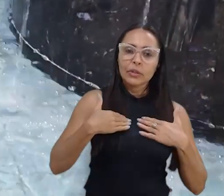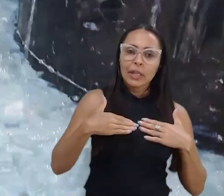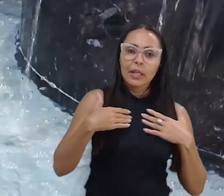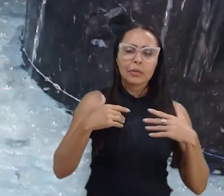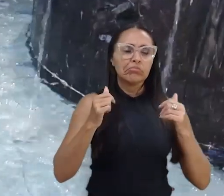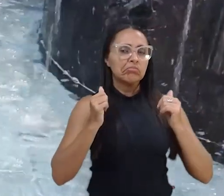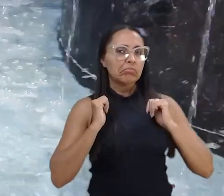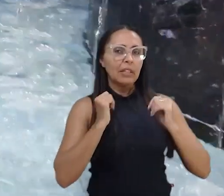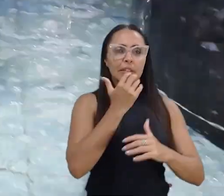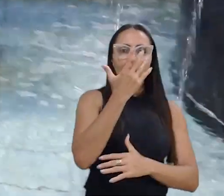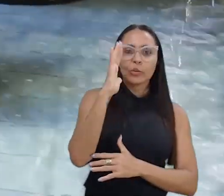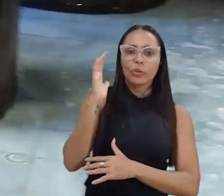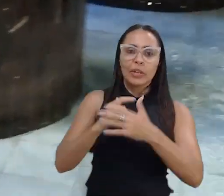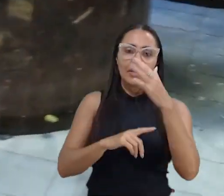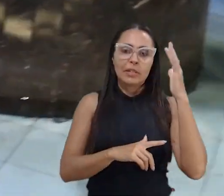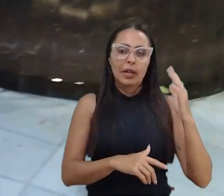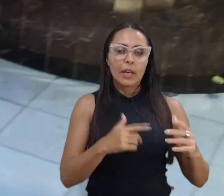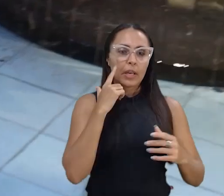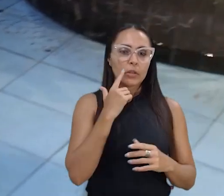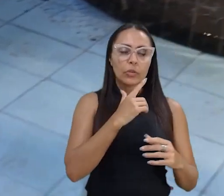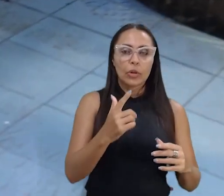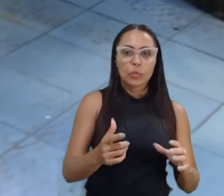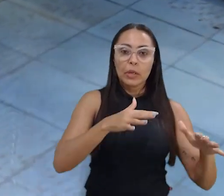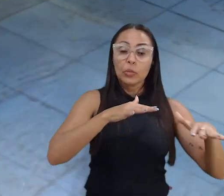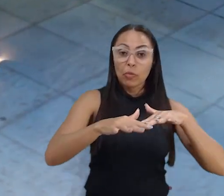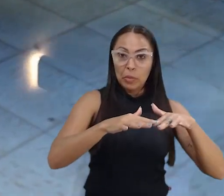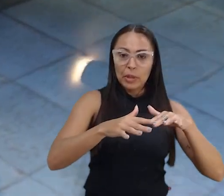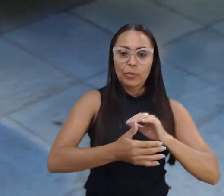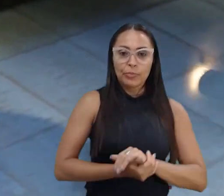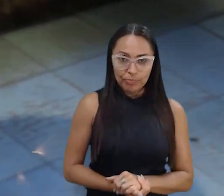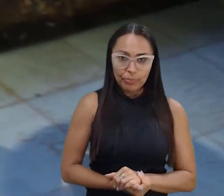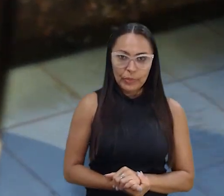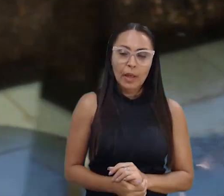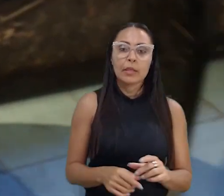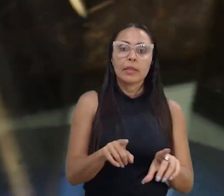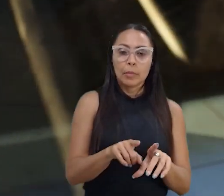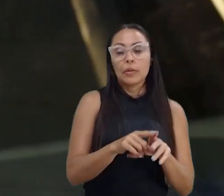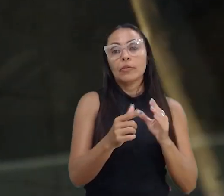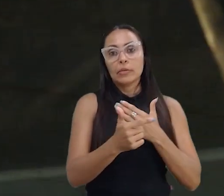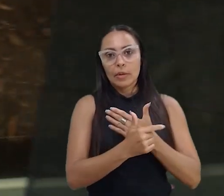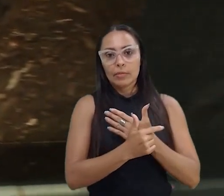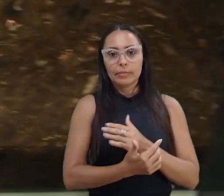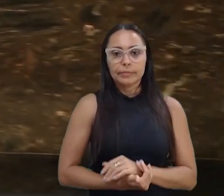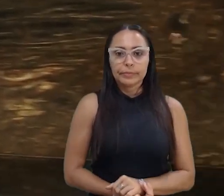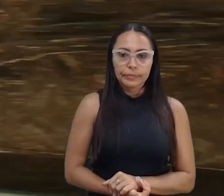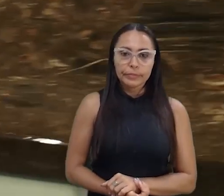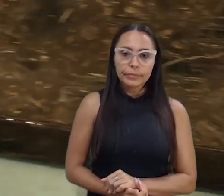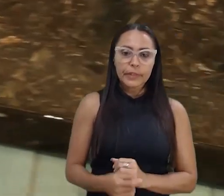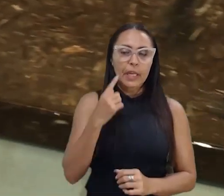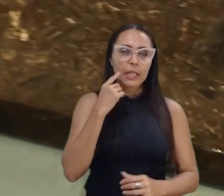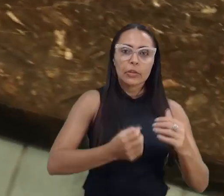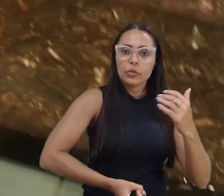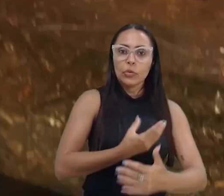tranquilidade, de natureza, dá esse requinte e esse aspecto um pouquinho mais monumental, mas que é também funcional. As tendências